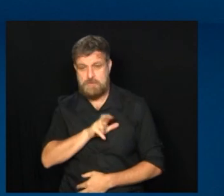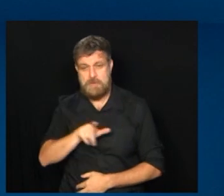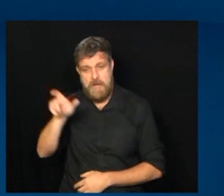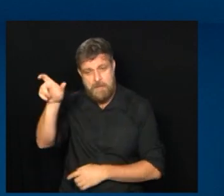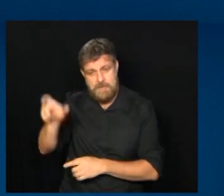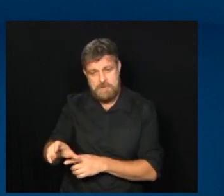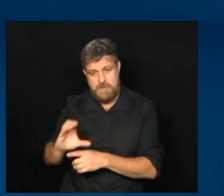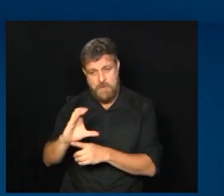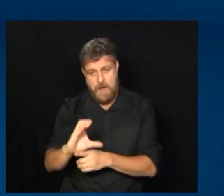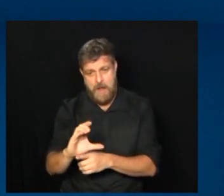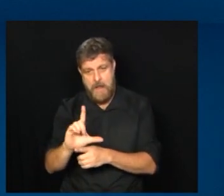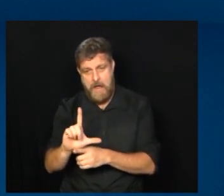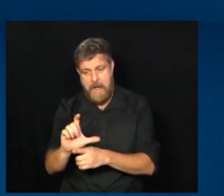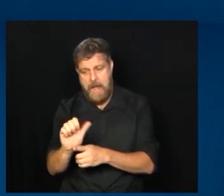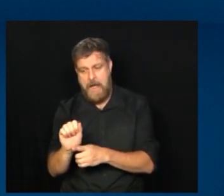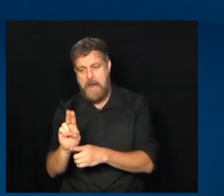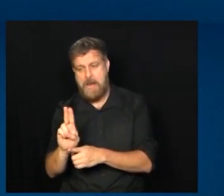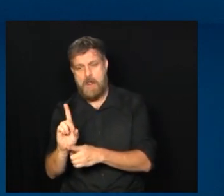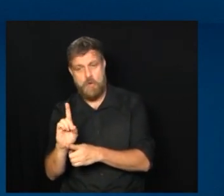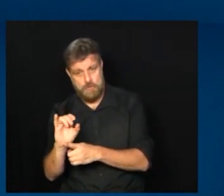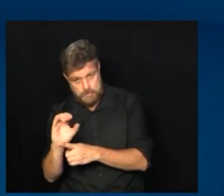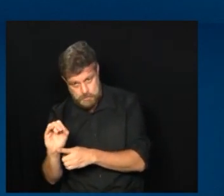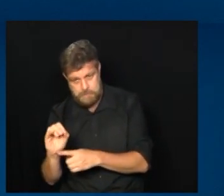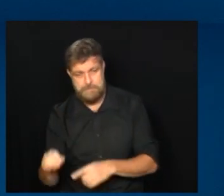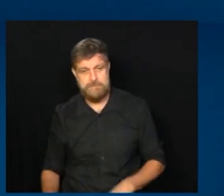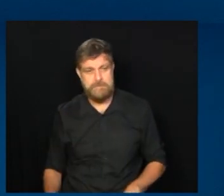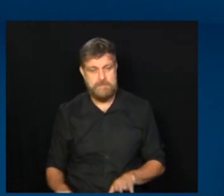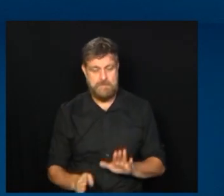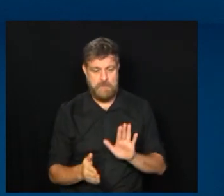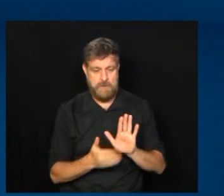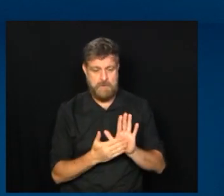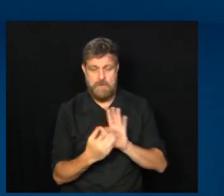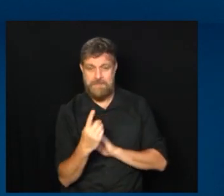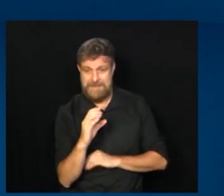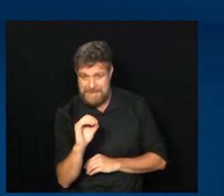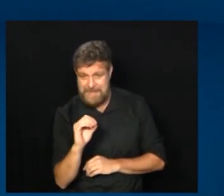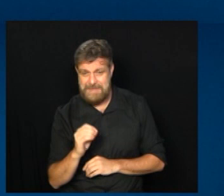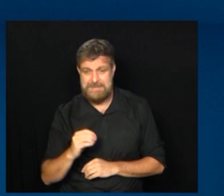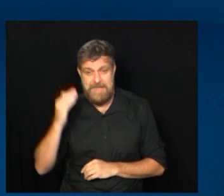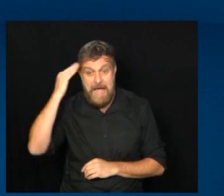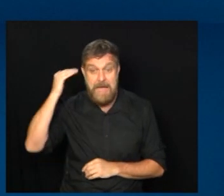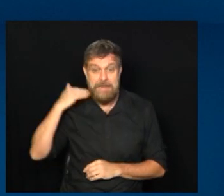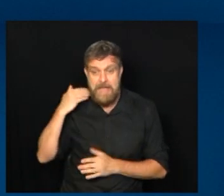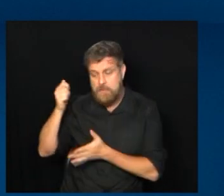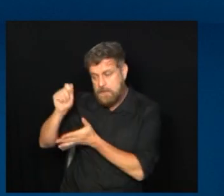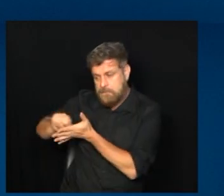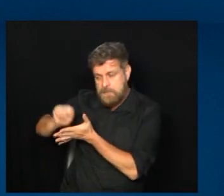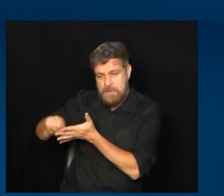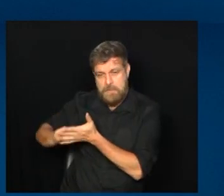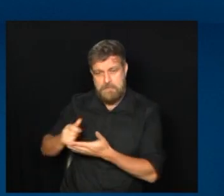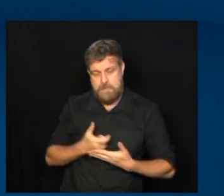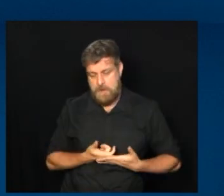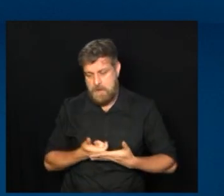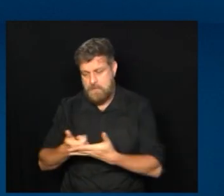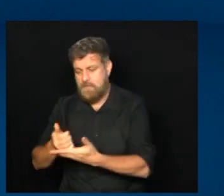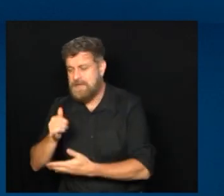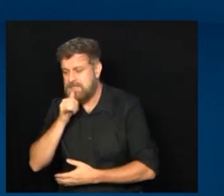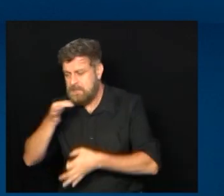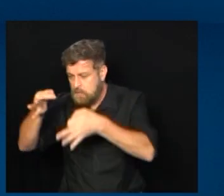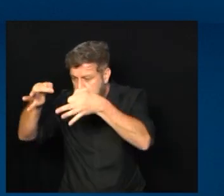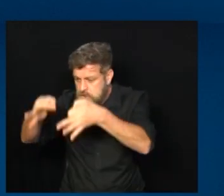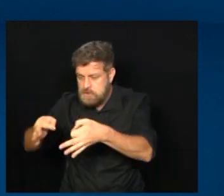Cláudio Souza de Oliveira. O item 10 é a proposta da vereadora Débora Palermo, que concede a medalha Exemplo